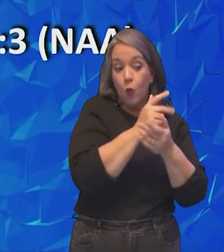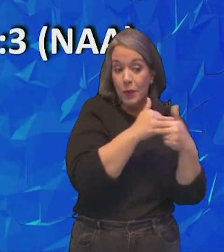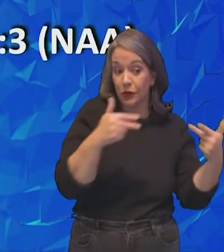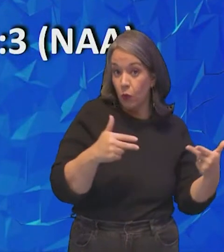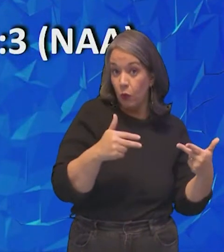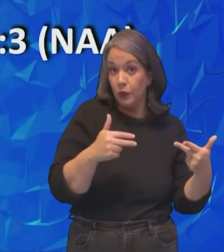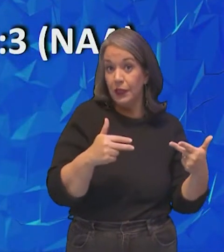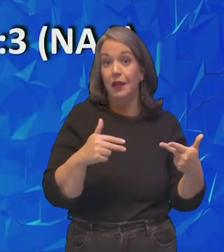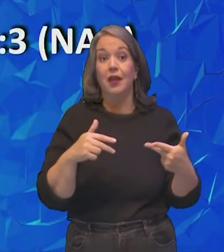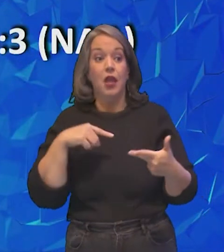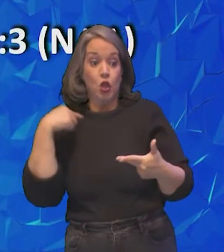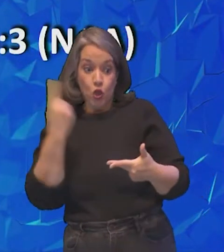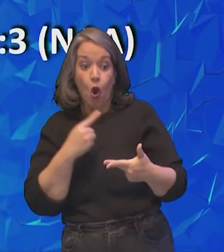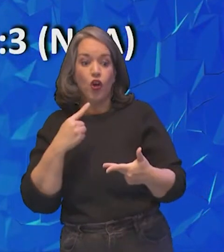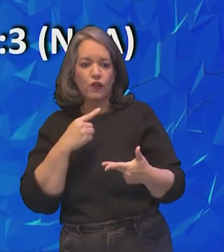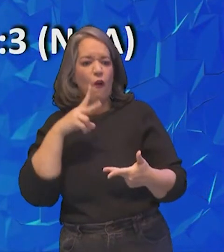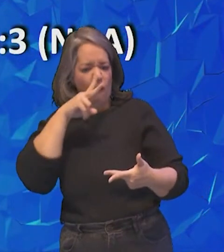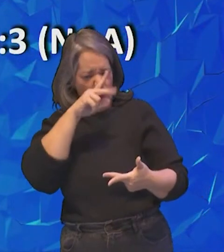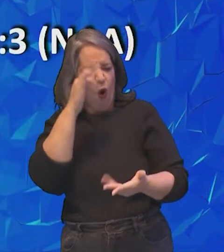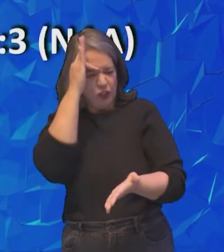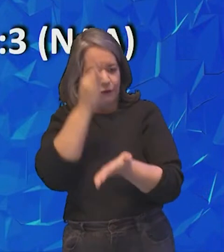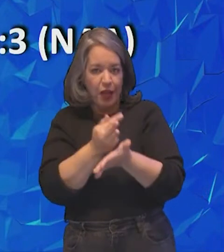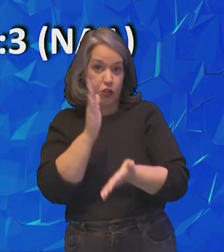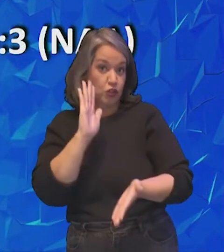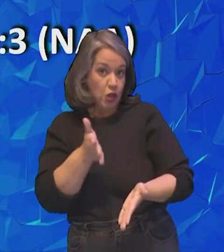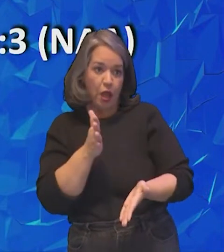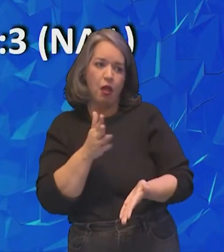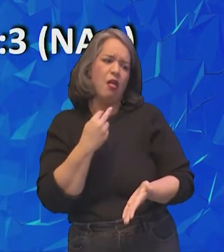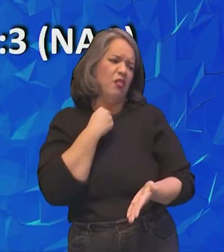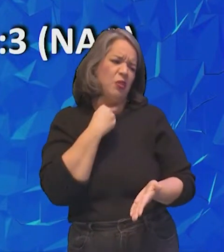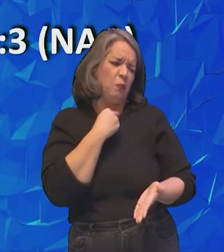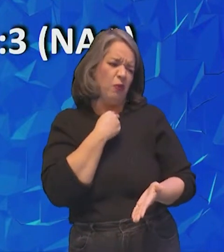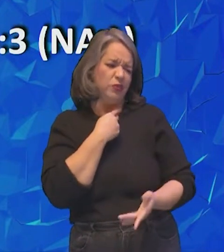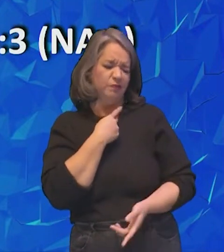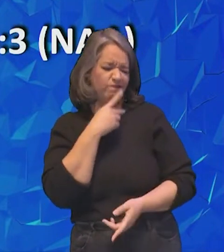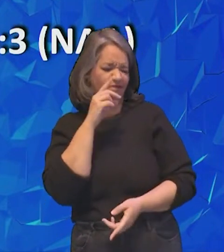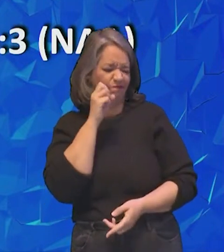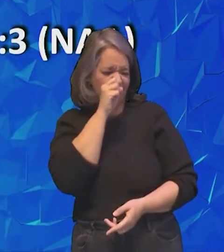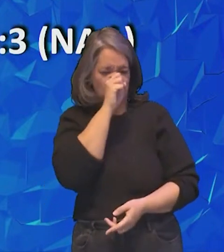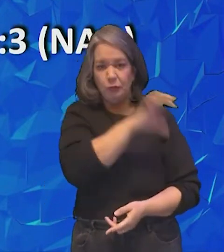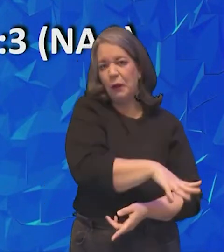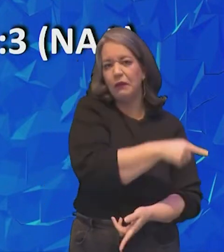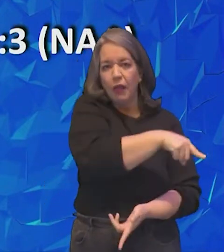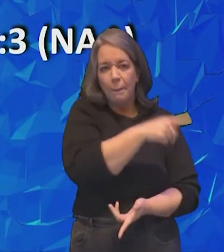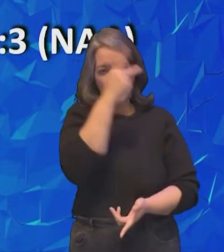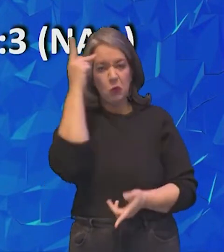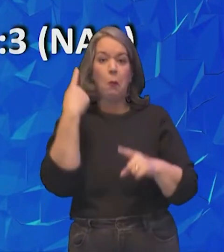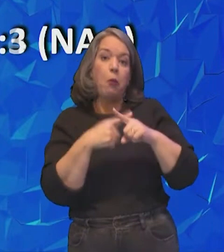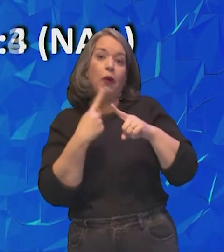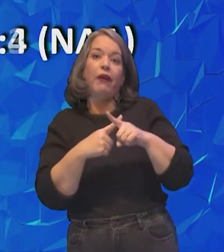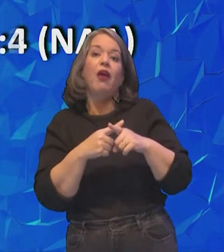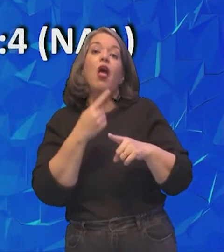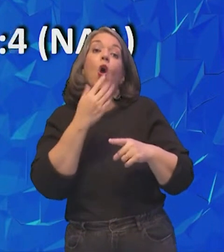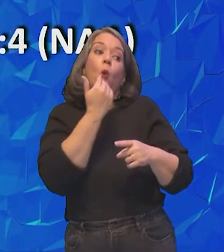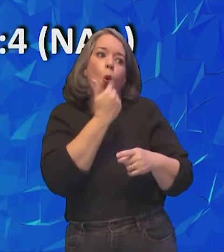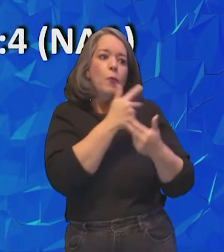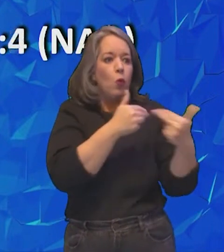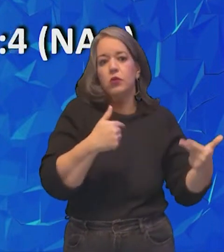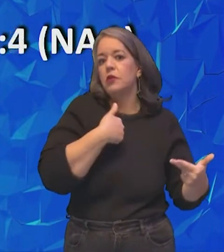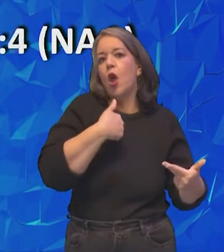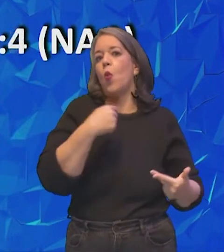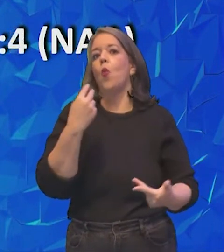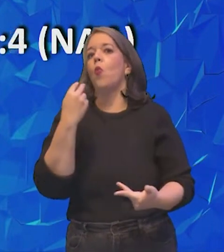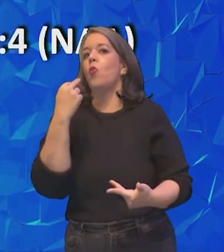E o que não come não deve julgar o que come de tudo, porque Deus o acolheu. Quem é você